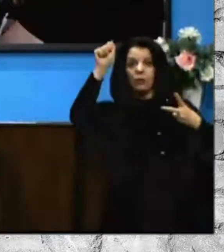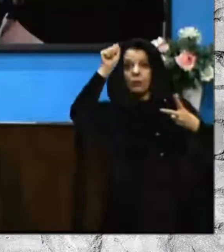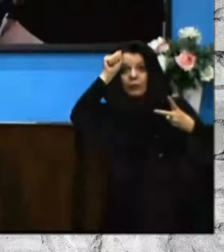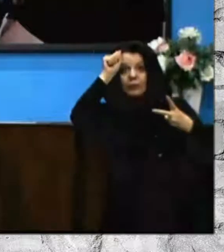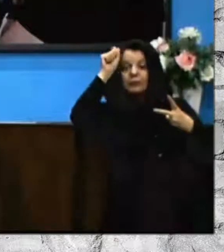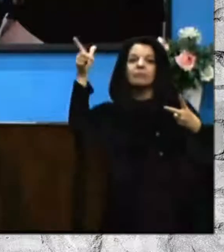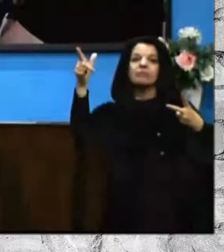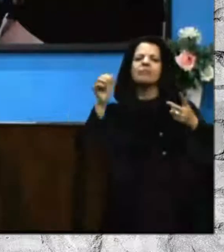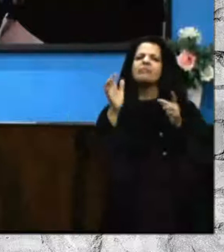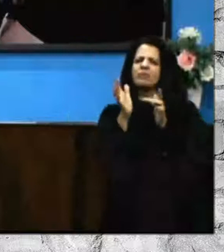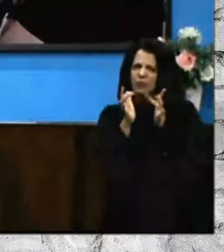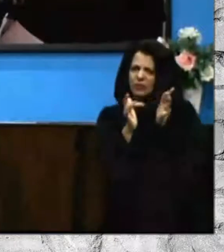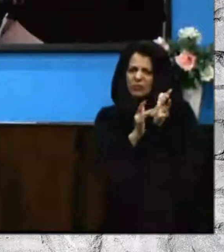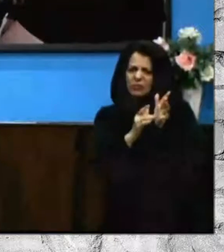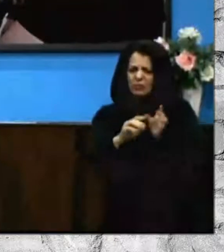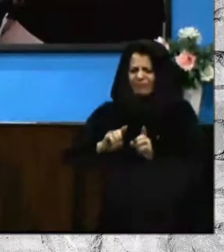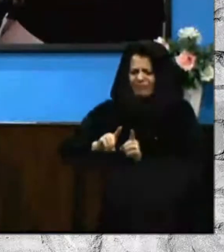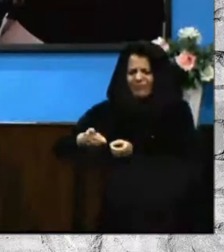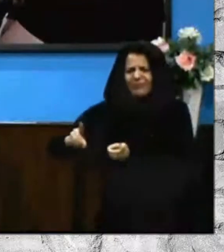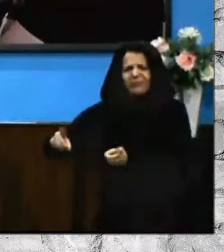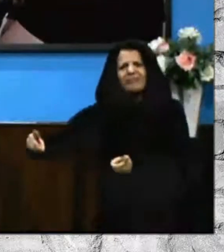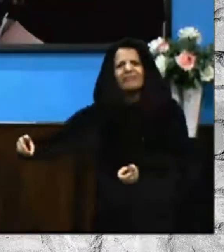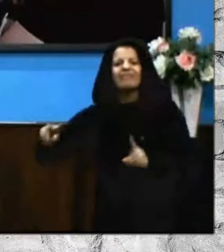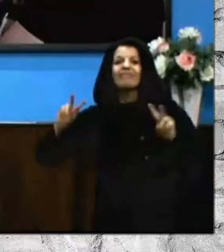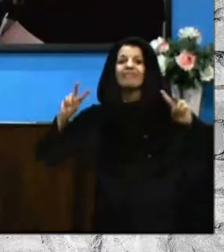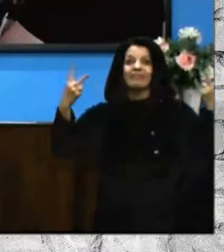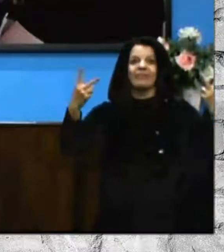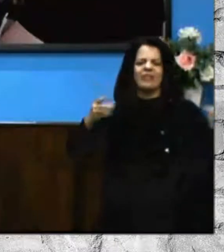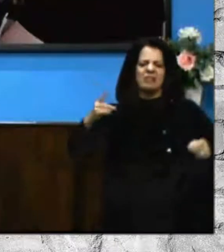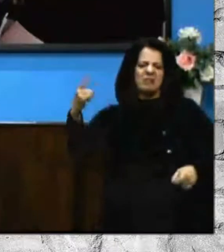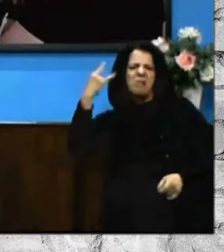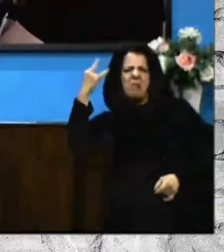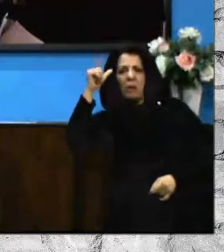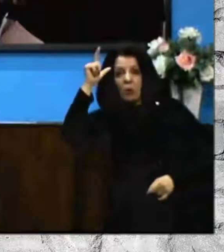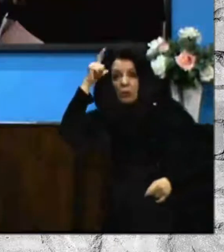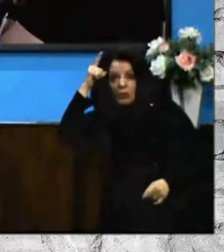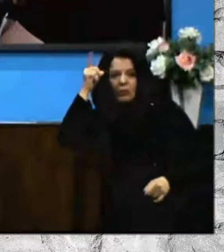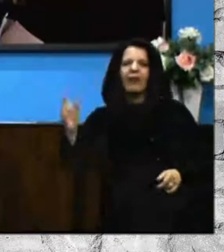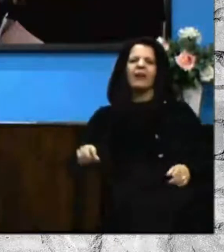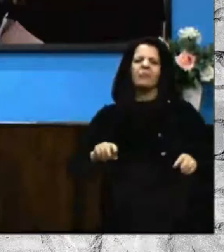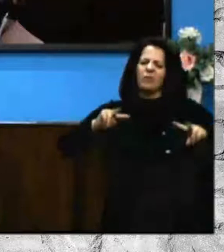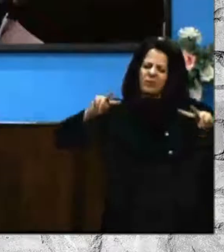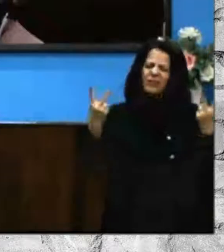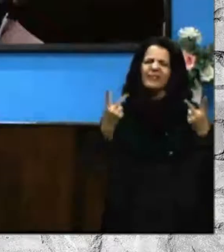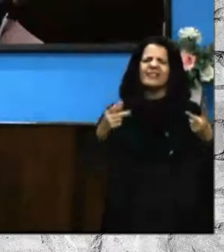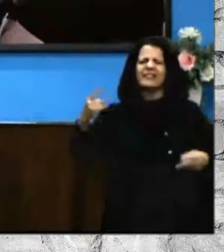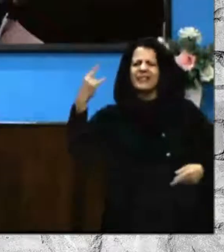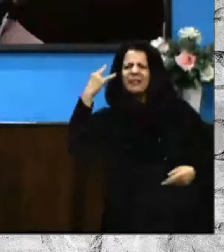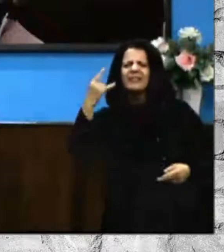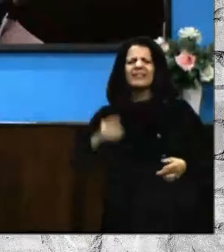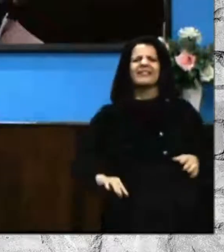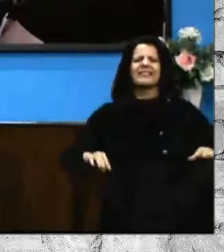Santo, num deserto, venceu o tentador, venceu a tentação e